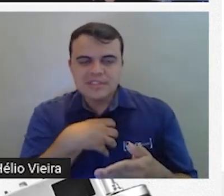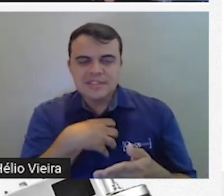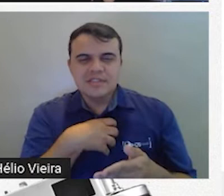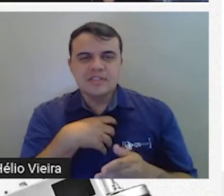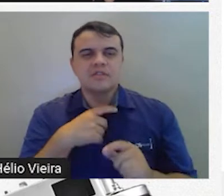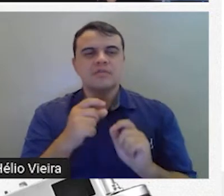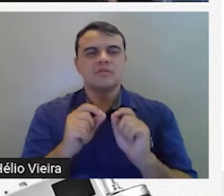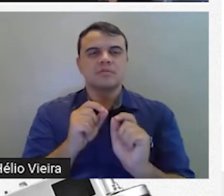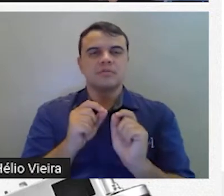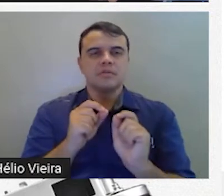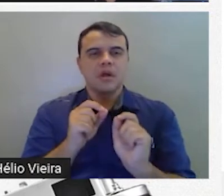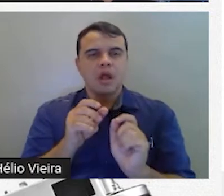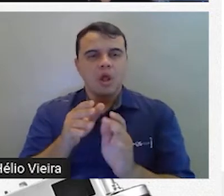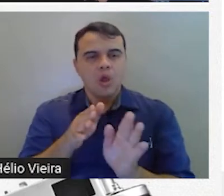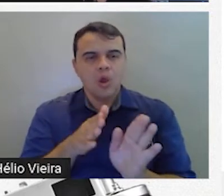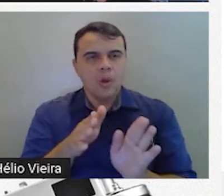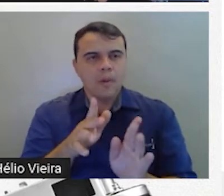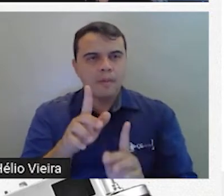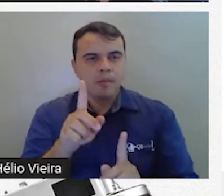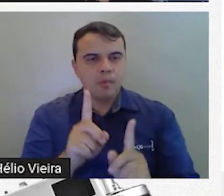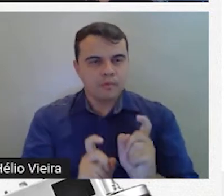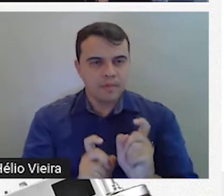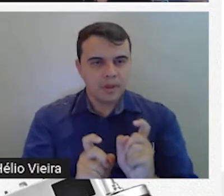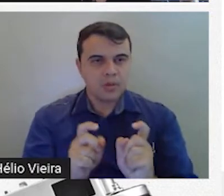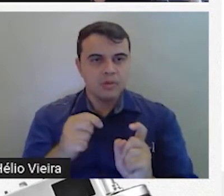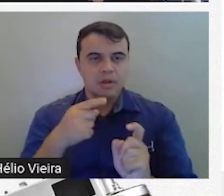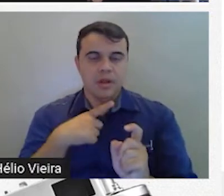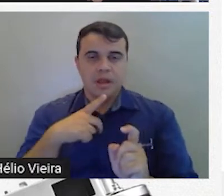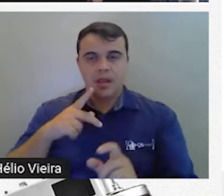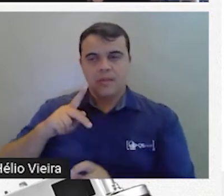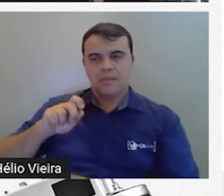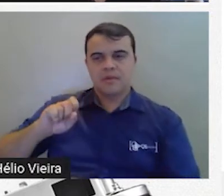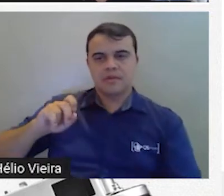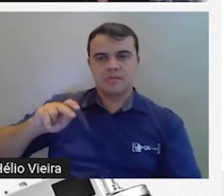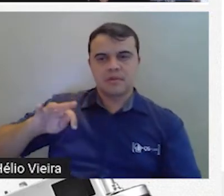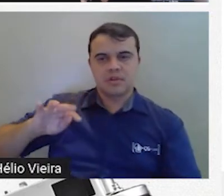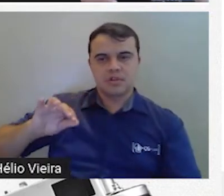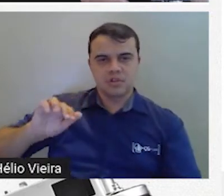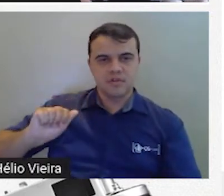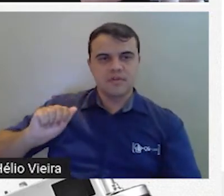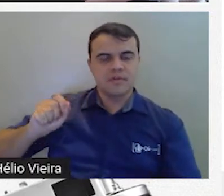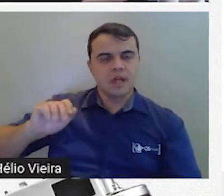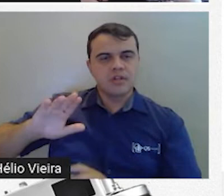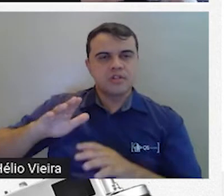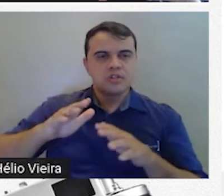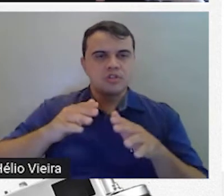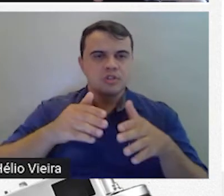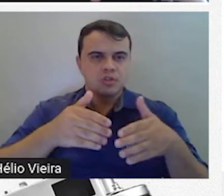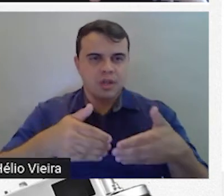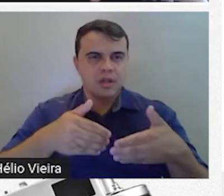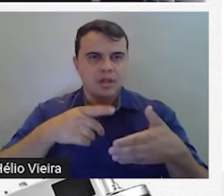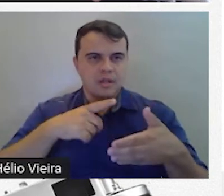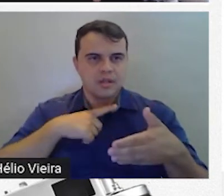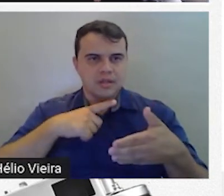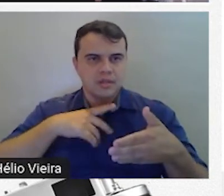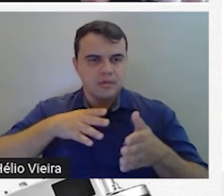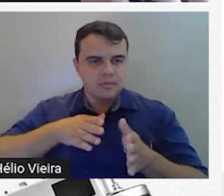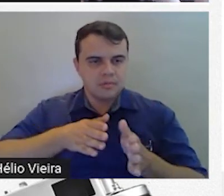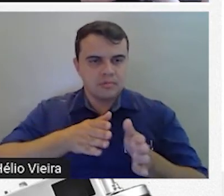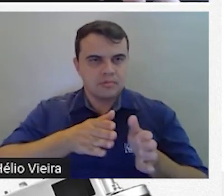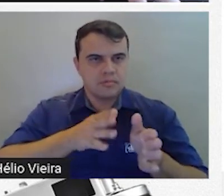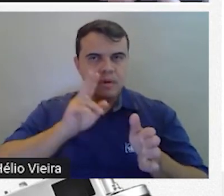um movimento. Então, a perspectiva, ela é direcionar, a gente pega aqui, a